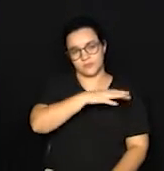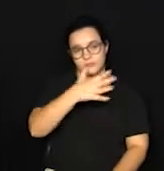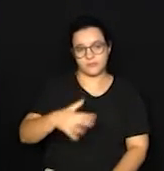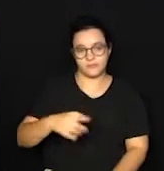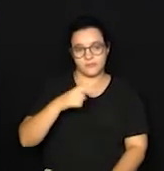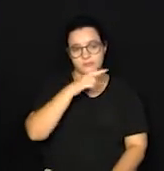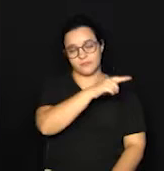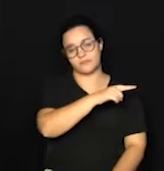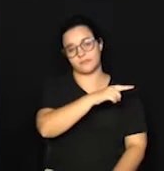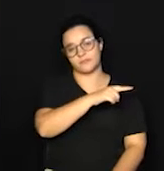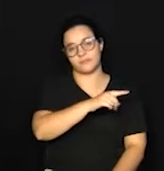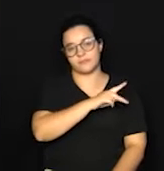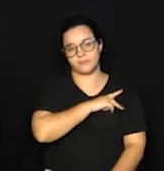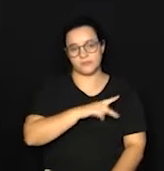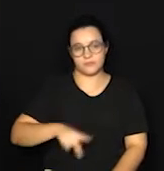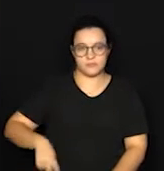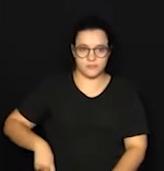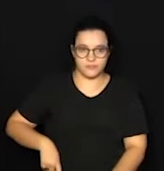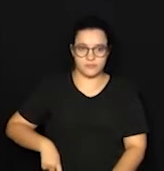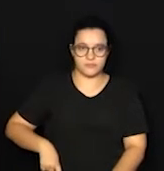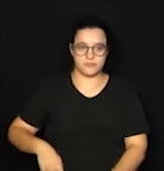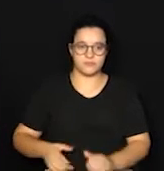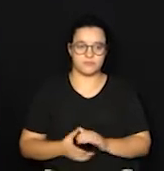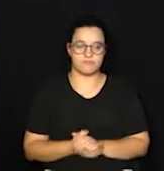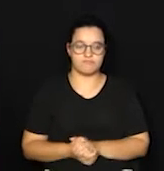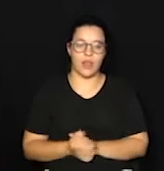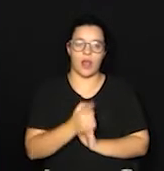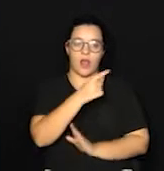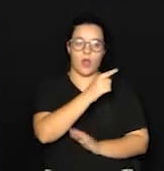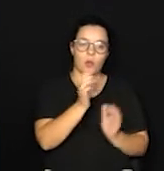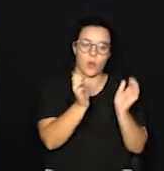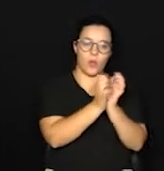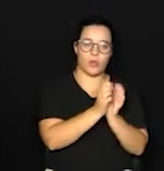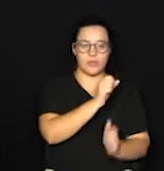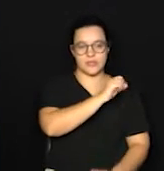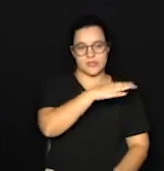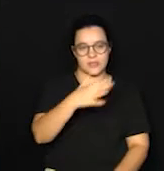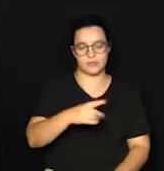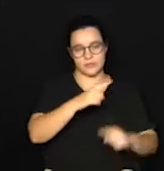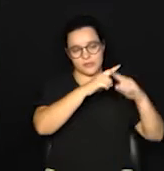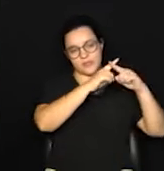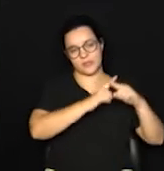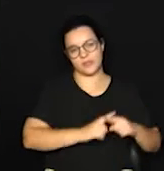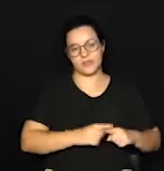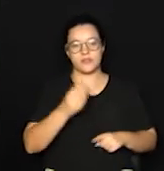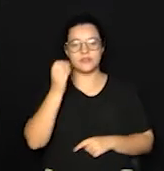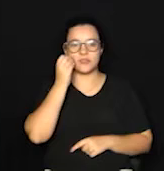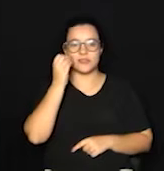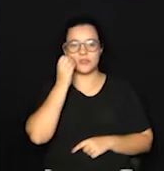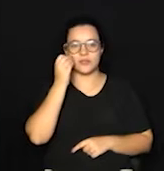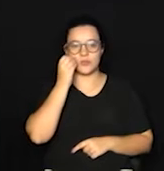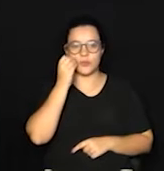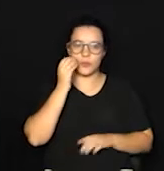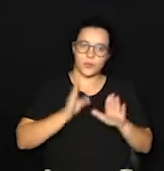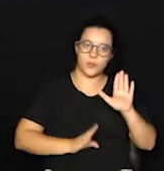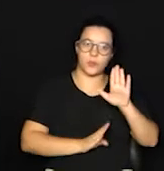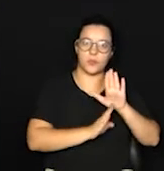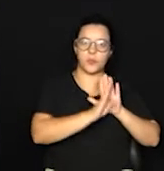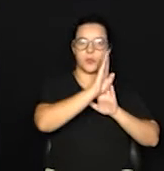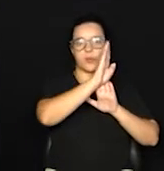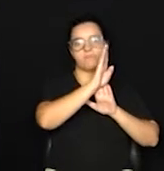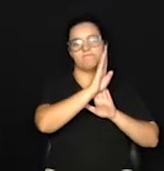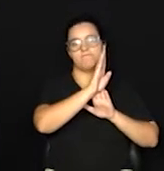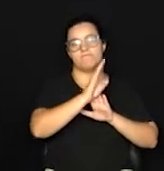Preta estreia diante da Portuguesa Santista, diante da Briosa, aí tentando voltar ao cenário